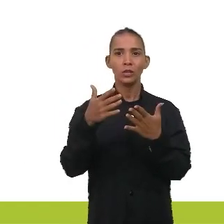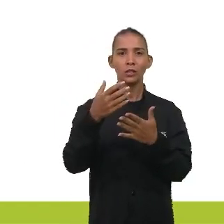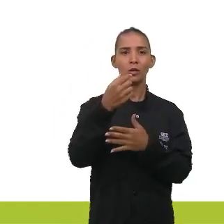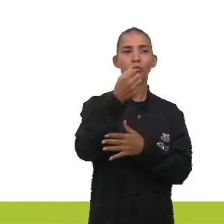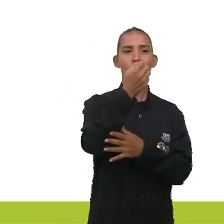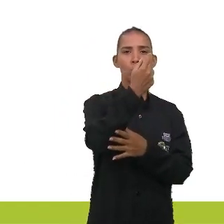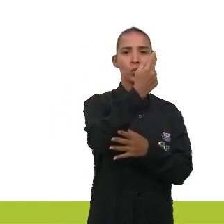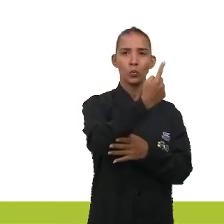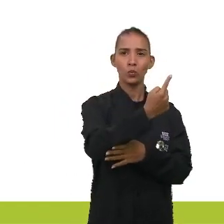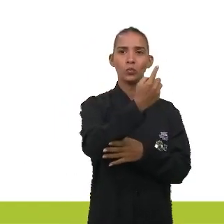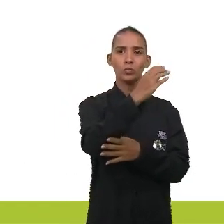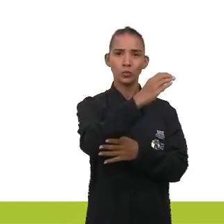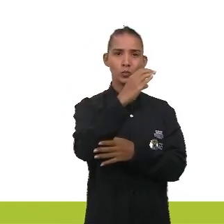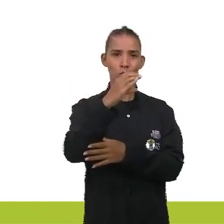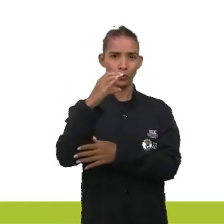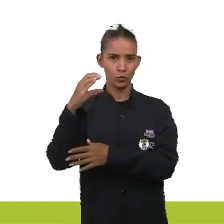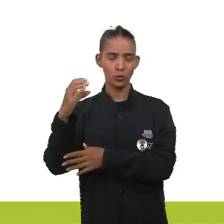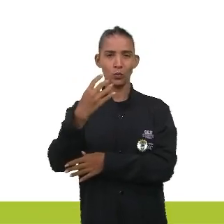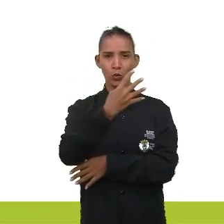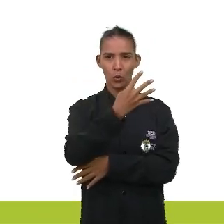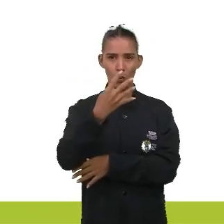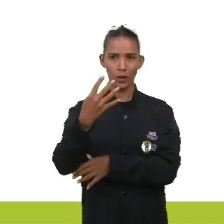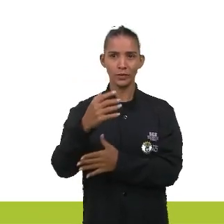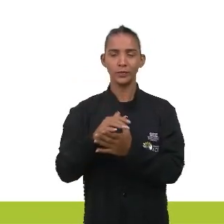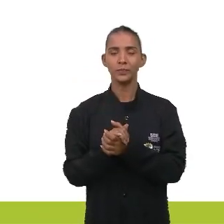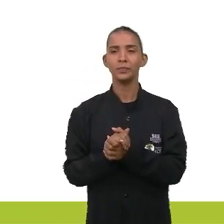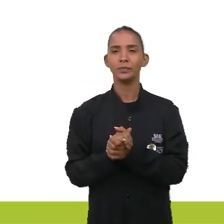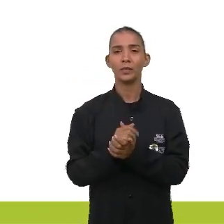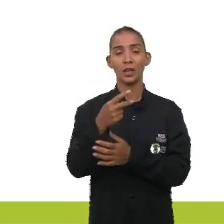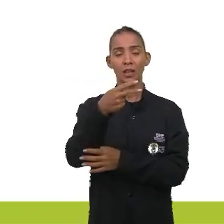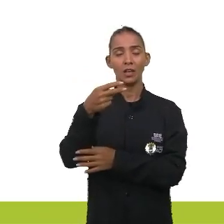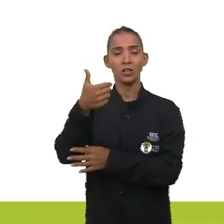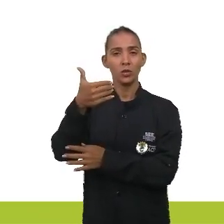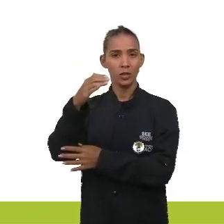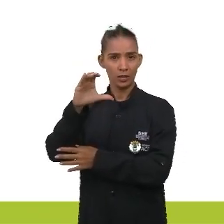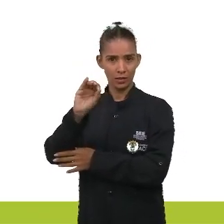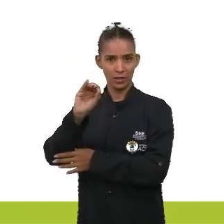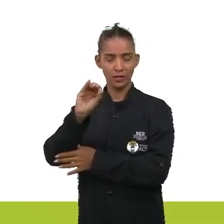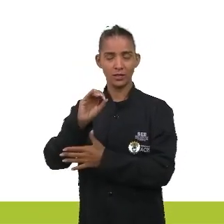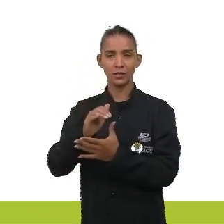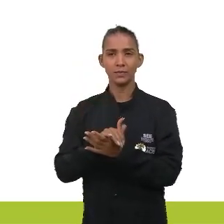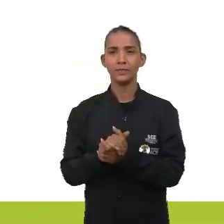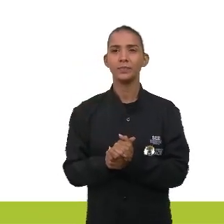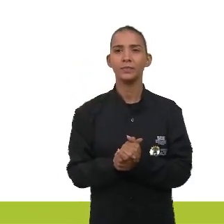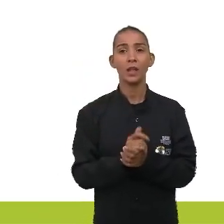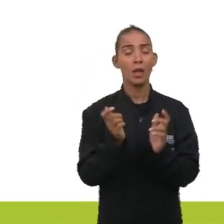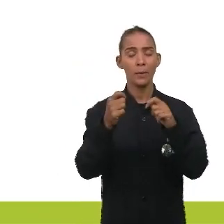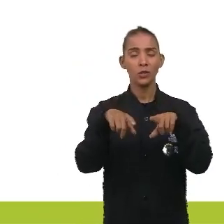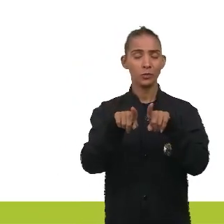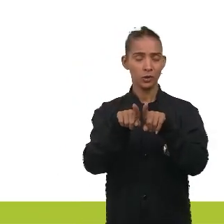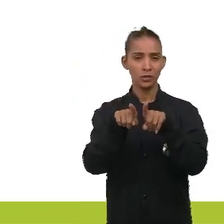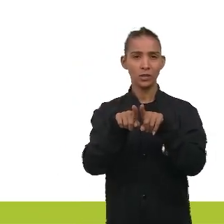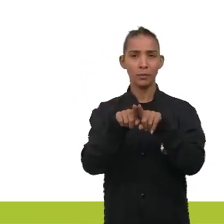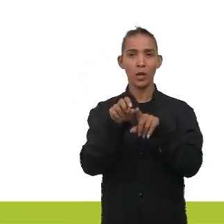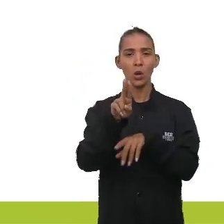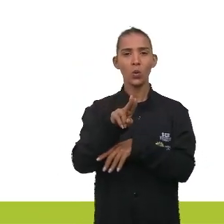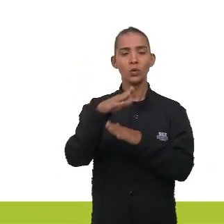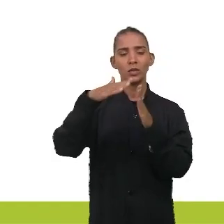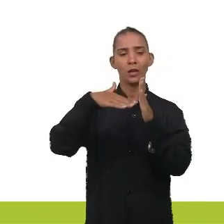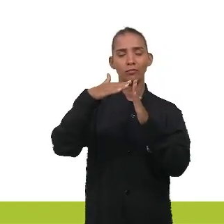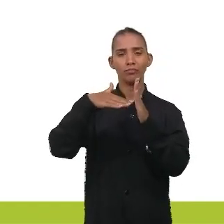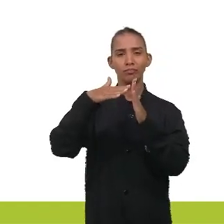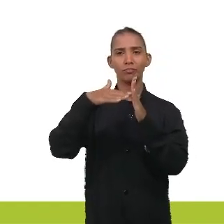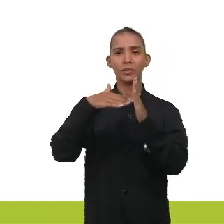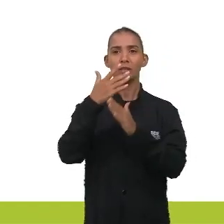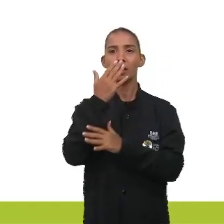Esse é o problema original. Deixa eu explicar essa equação, né? Essa equação é dada assim. Eu, por exemplo, eu poderia ter pintado os 10 com